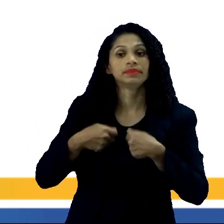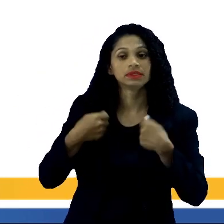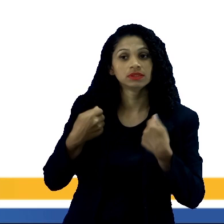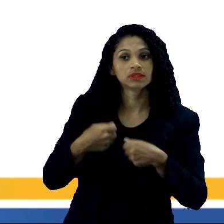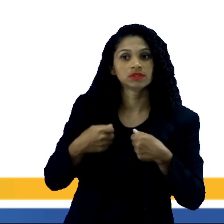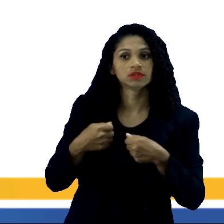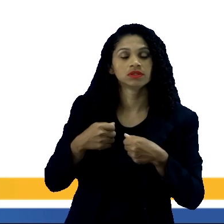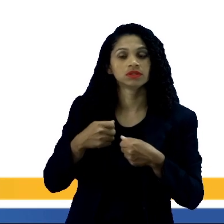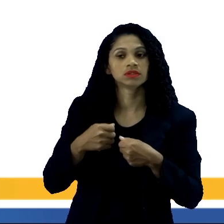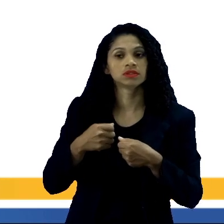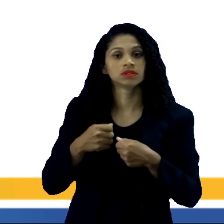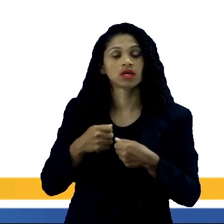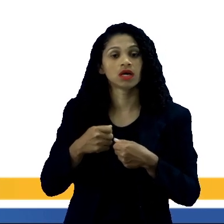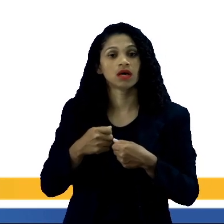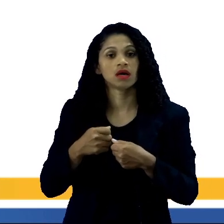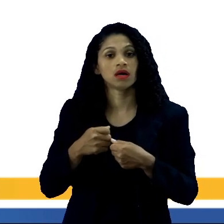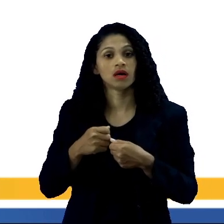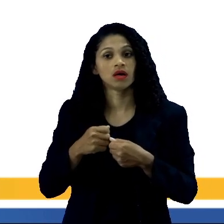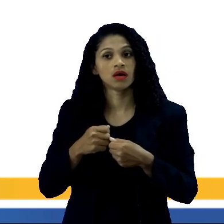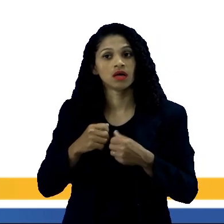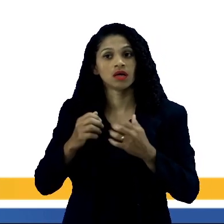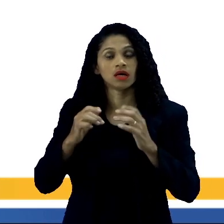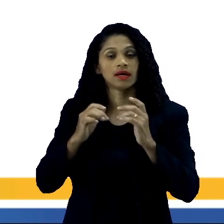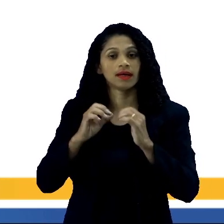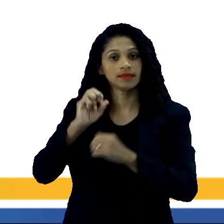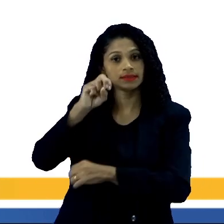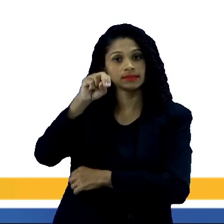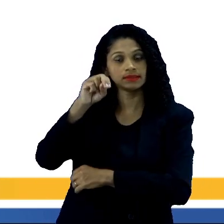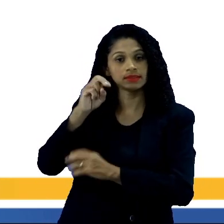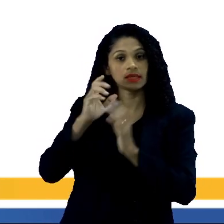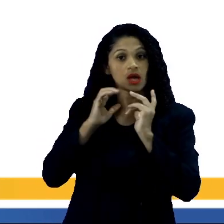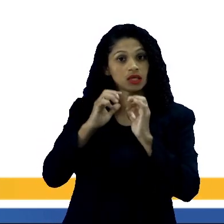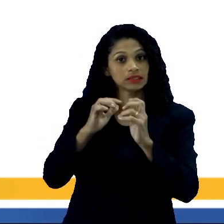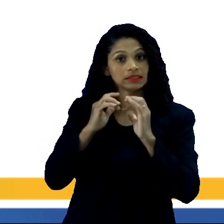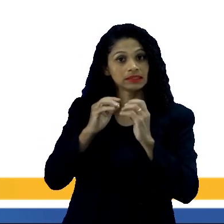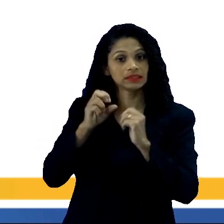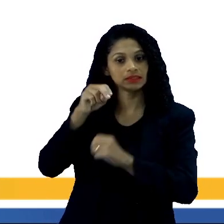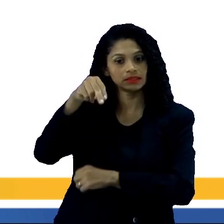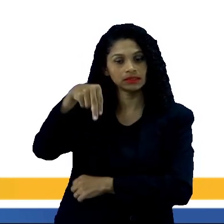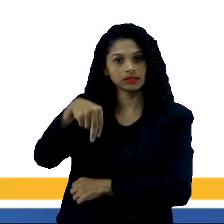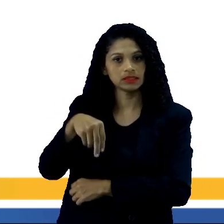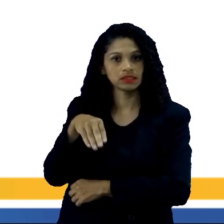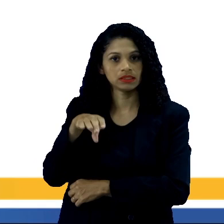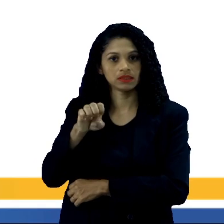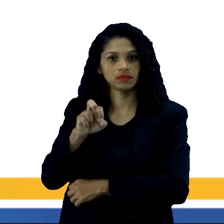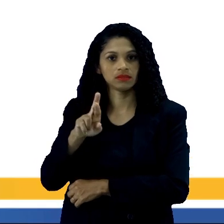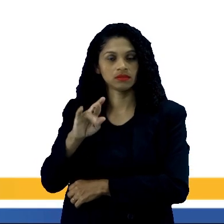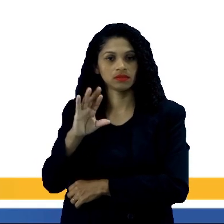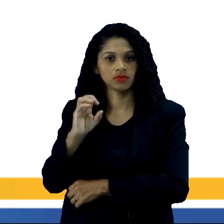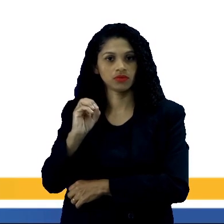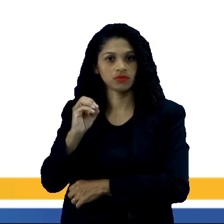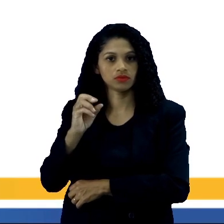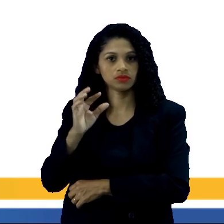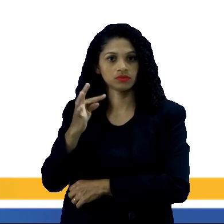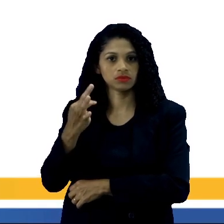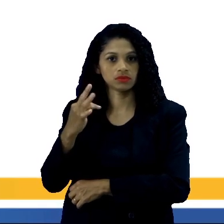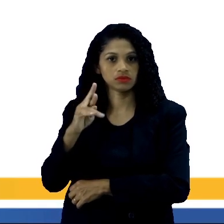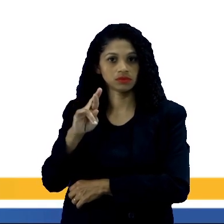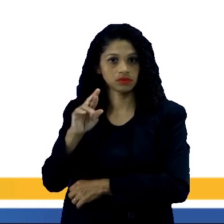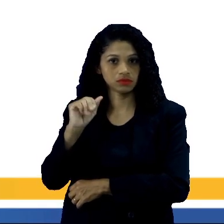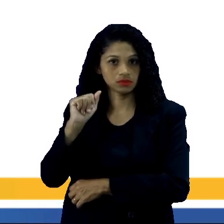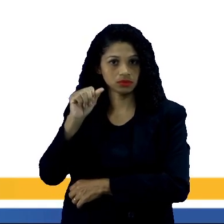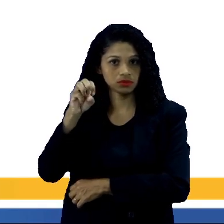da participação do que a gente chama de neurotransmissores, que são algumas substâncias aí que também compõem o sistema